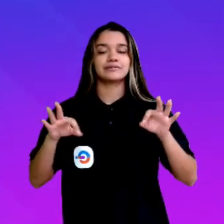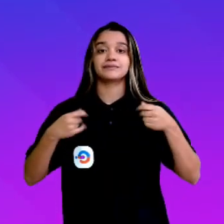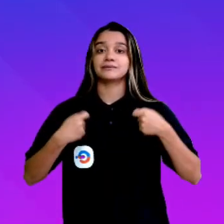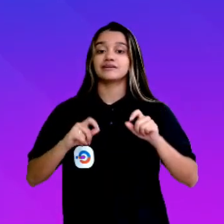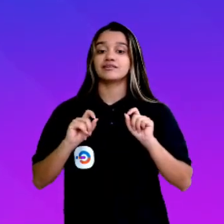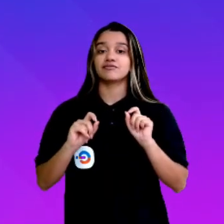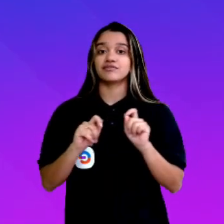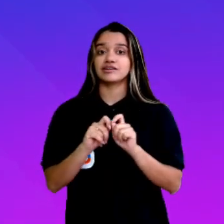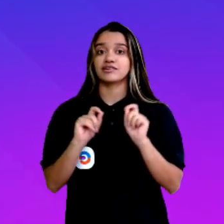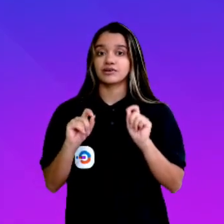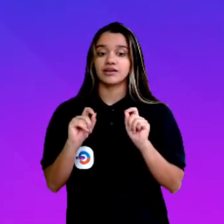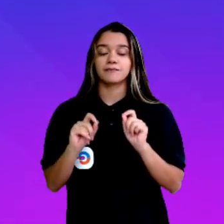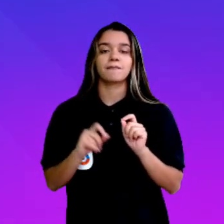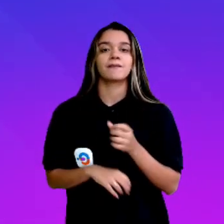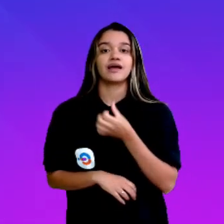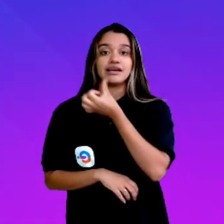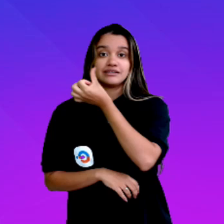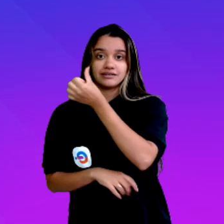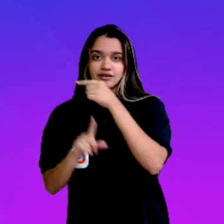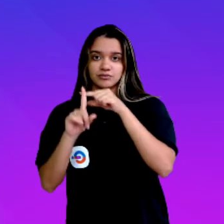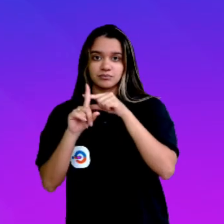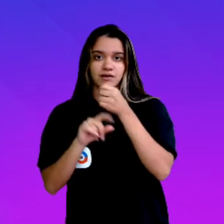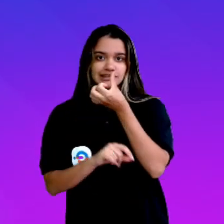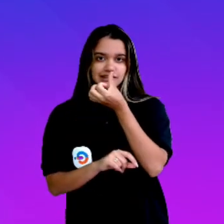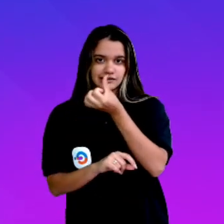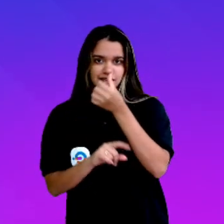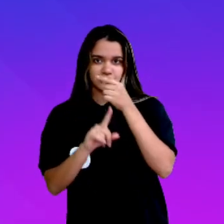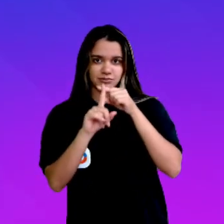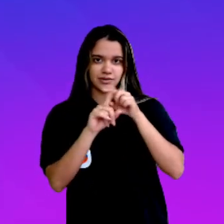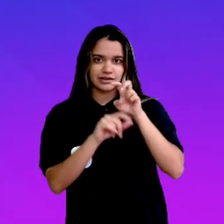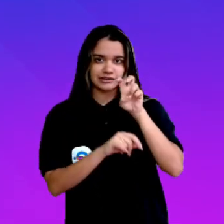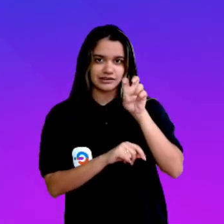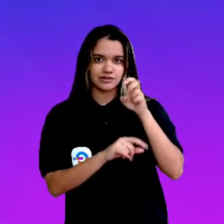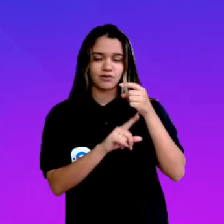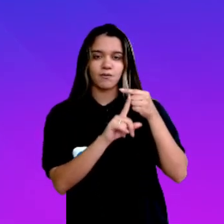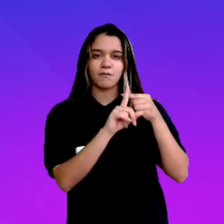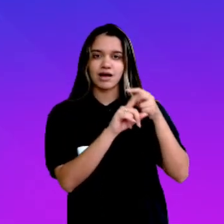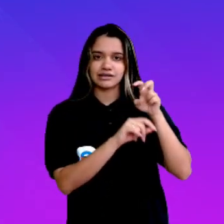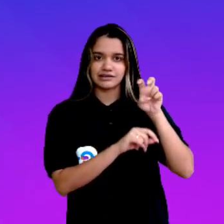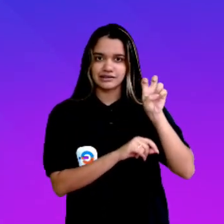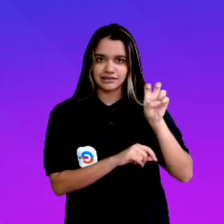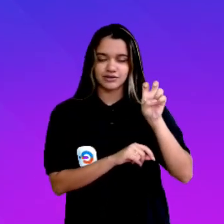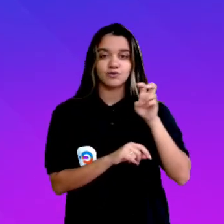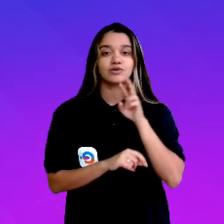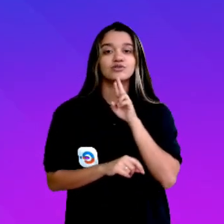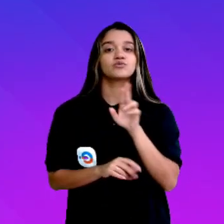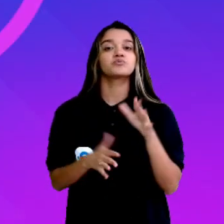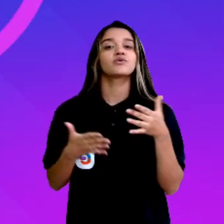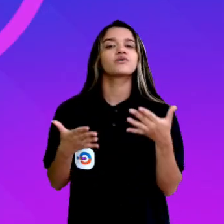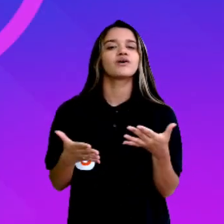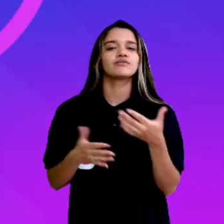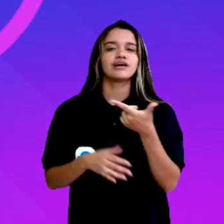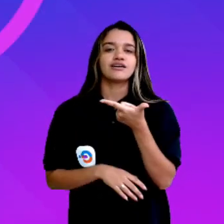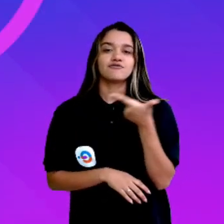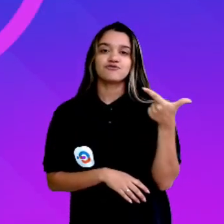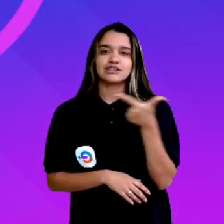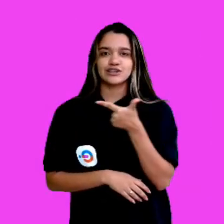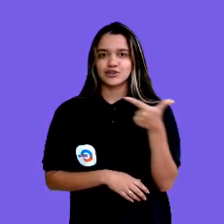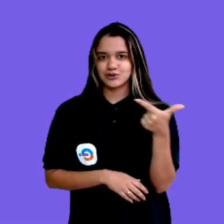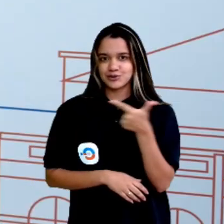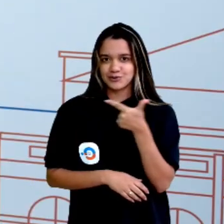fazer 6 metros, mais 6 metros, mais 5 metros, mais 5 metros, resultando em 22